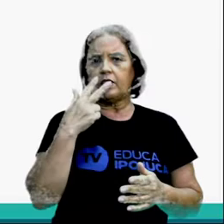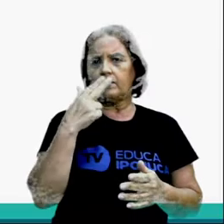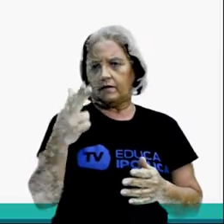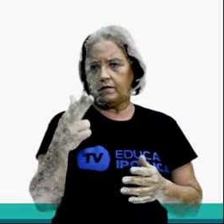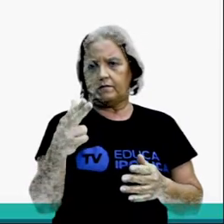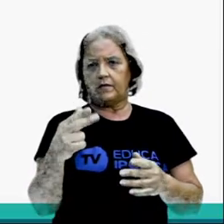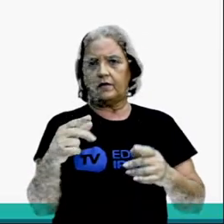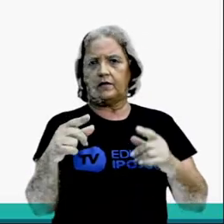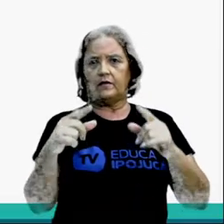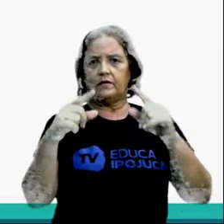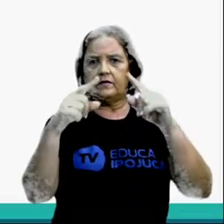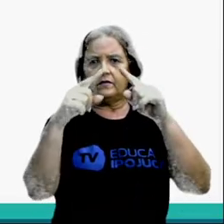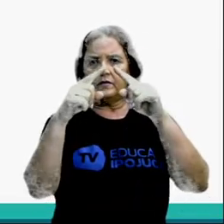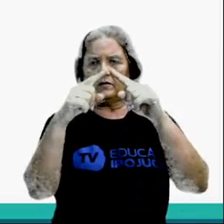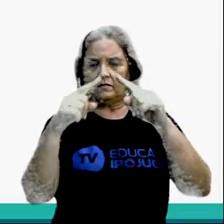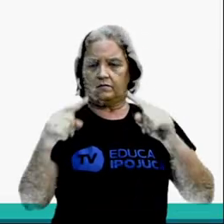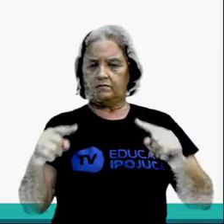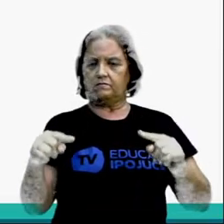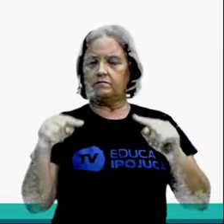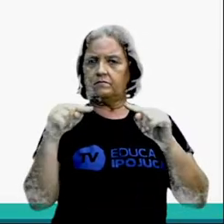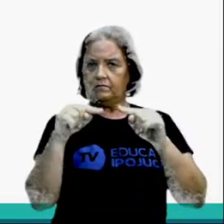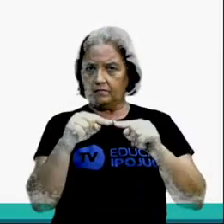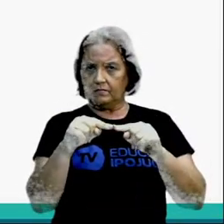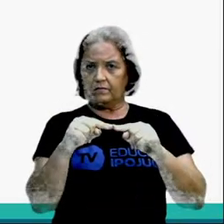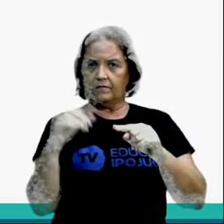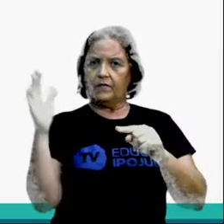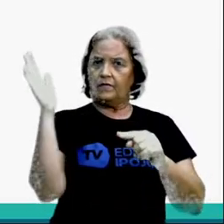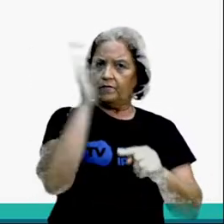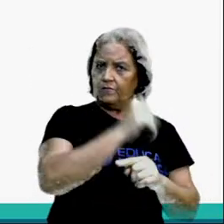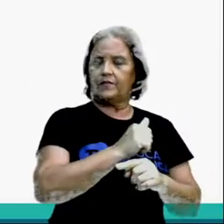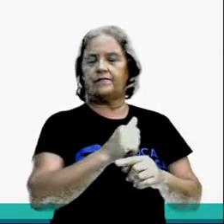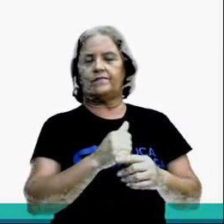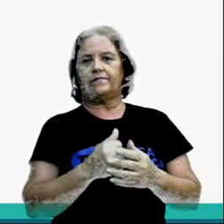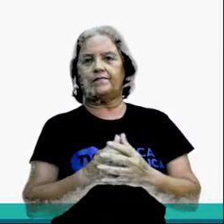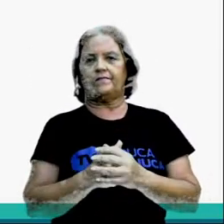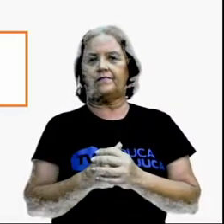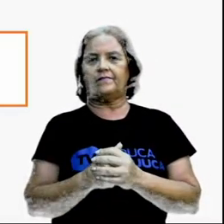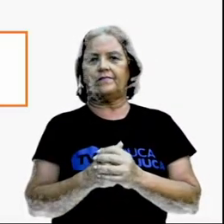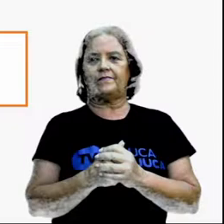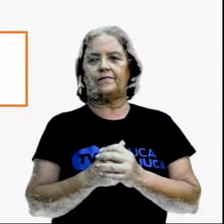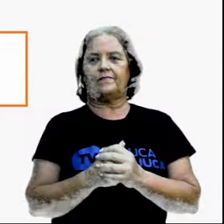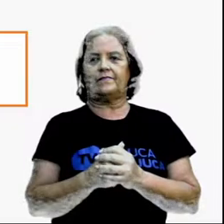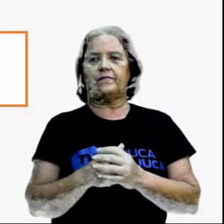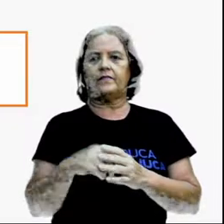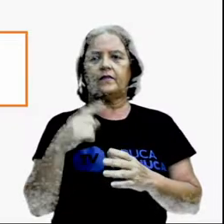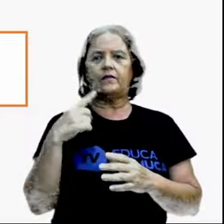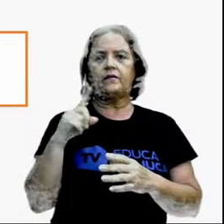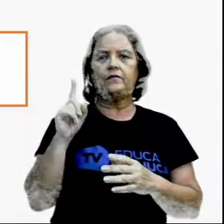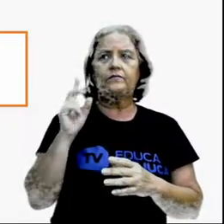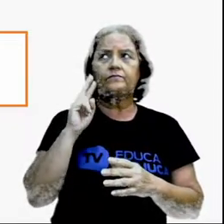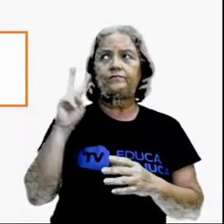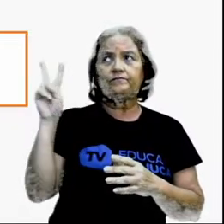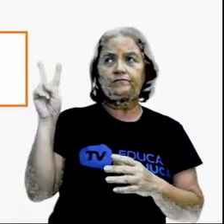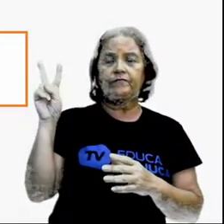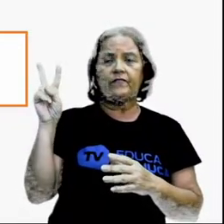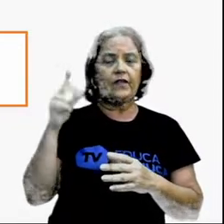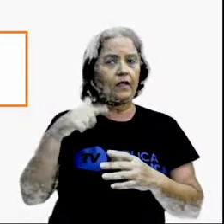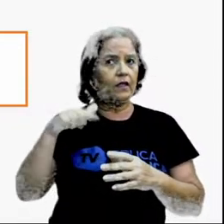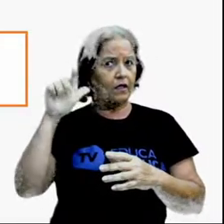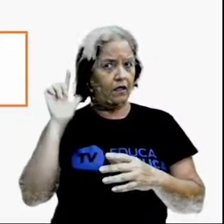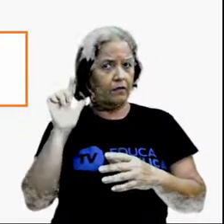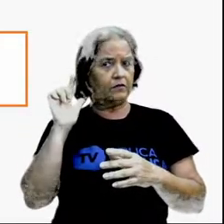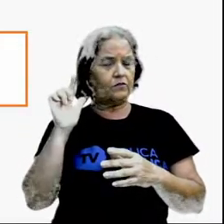de triângulos. Então, vem comigo! Olha aí! Antes de estudar